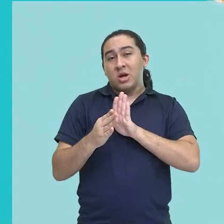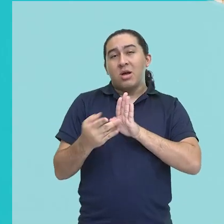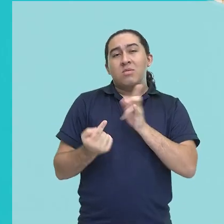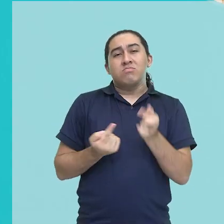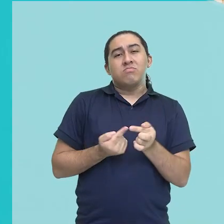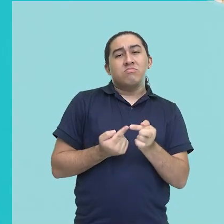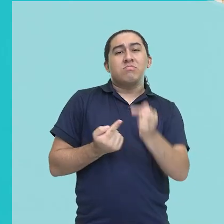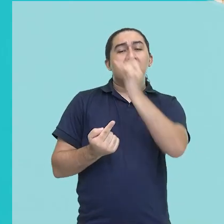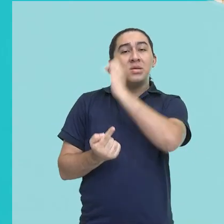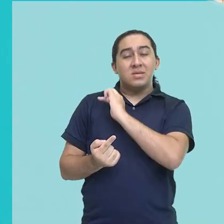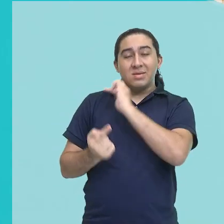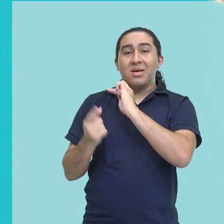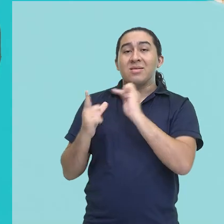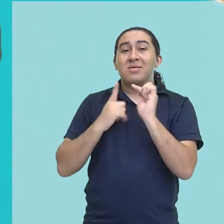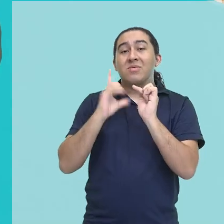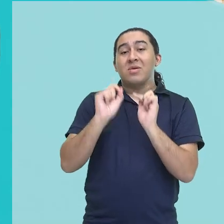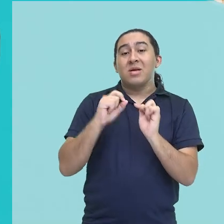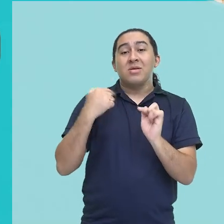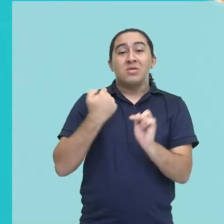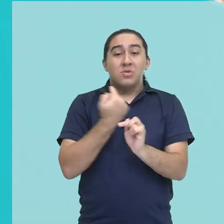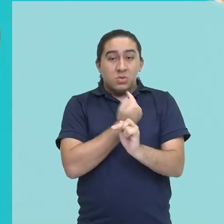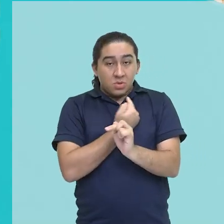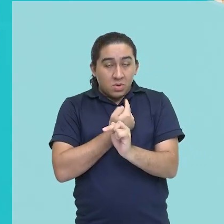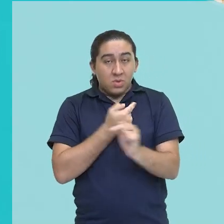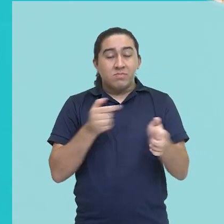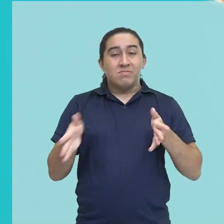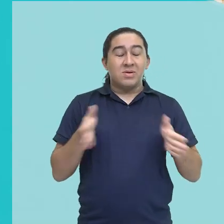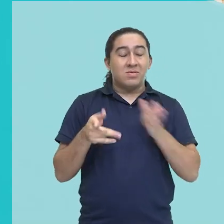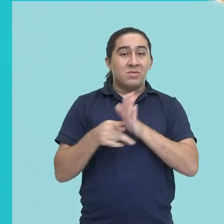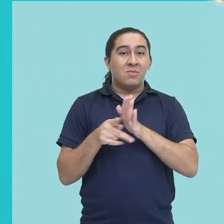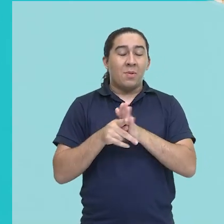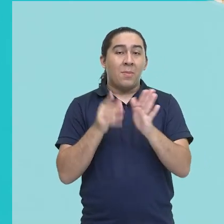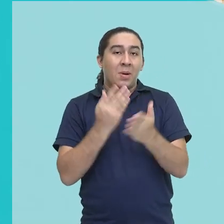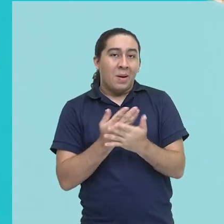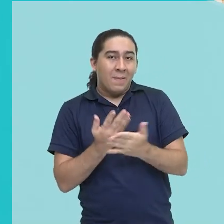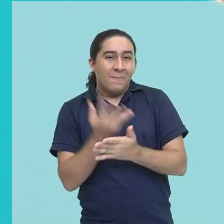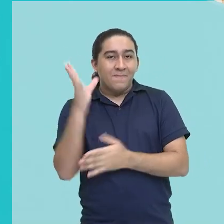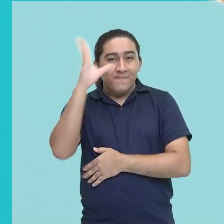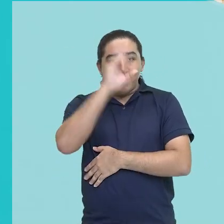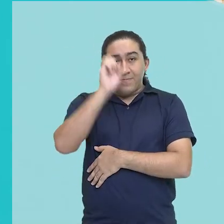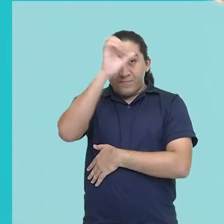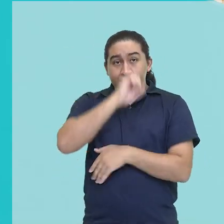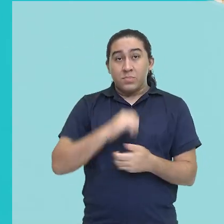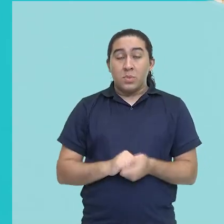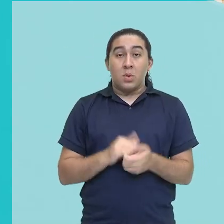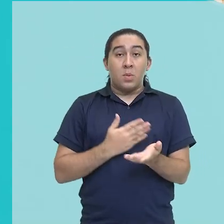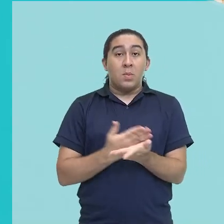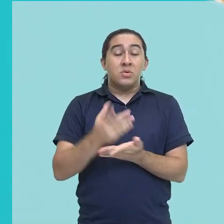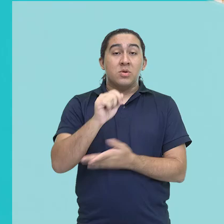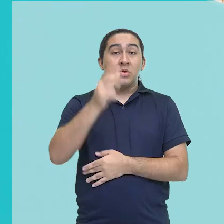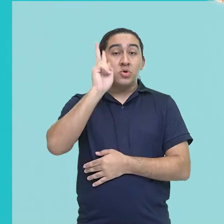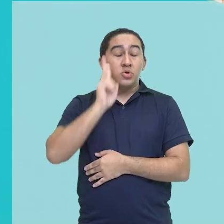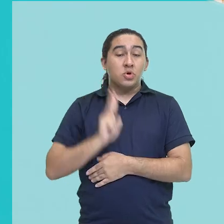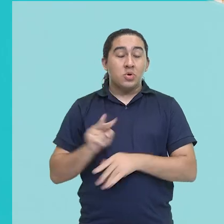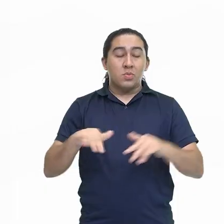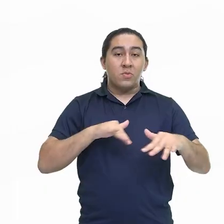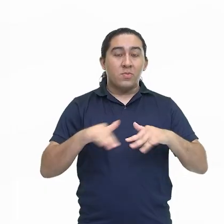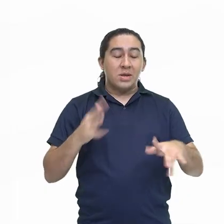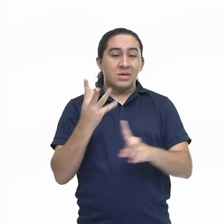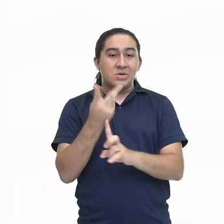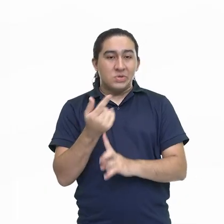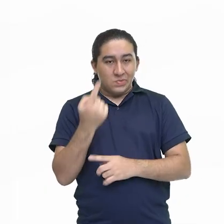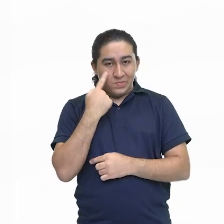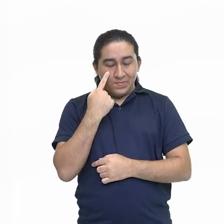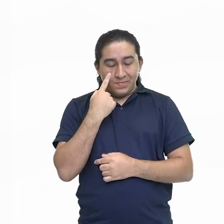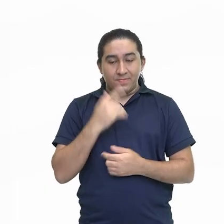que fizeram parte da nossa trajetória de aula. E vamos começar com a história dos movimentos artísticos. Vamos